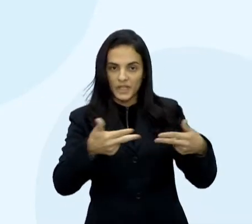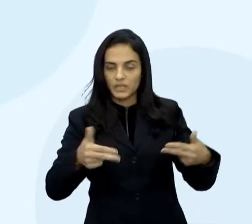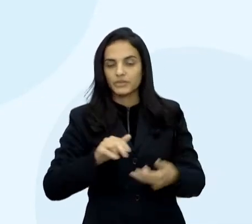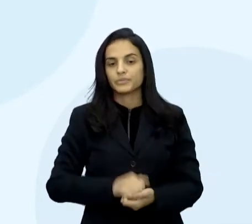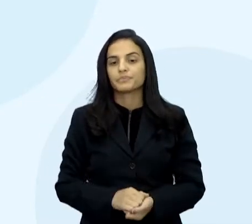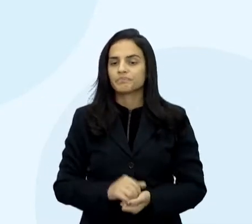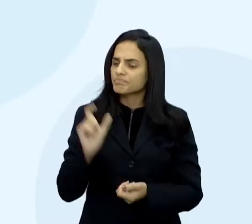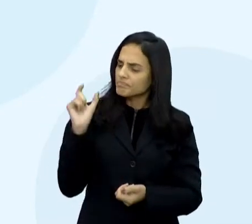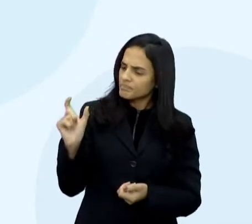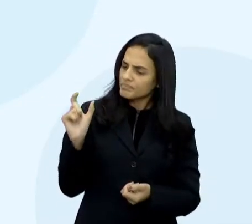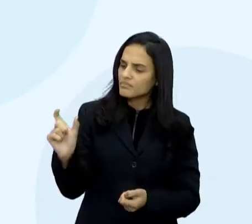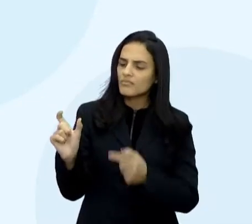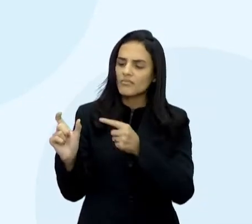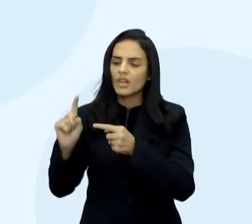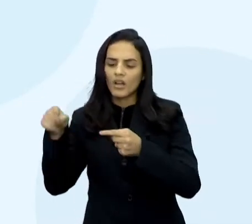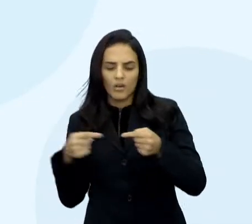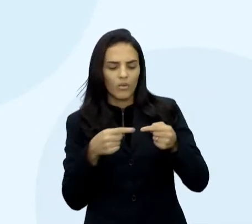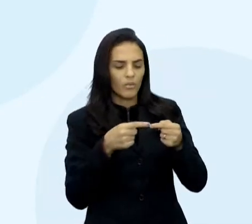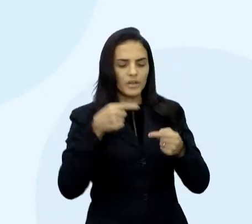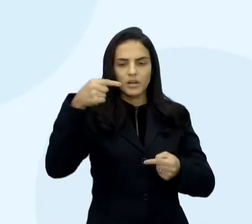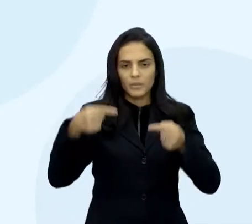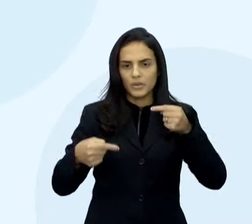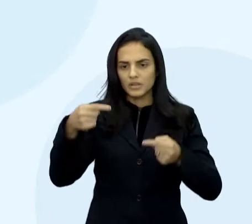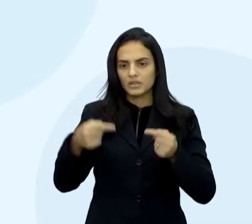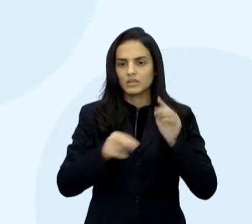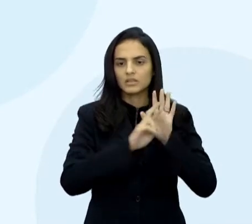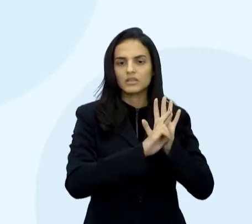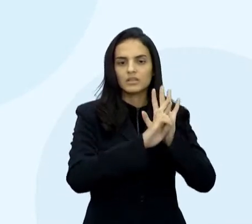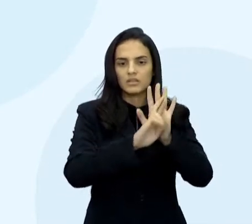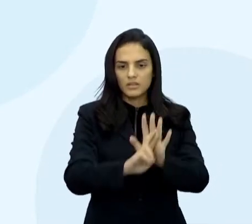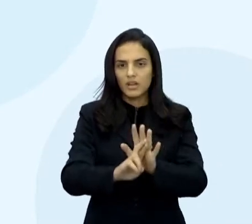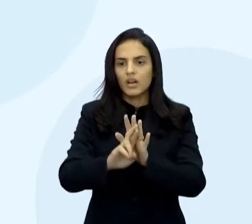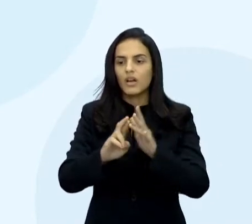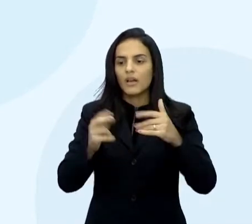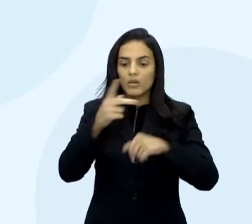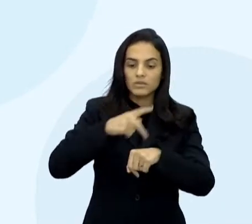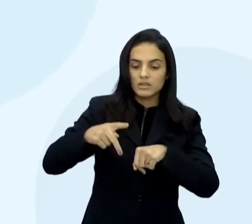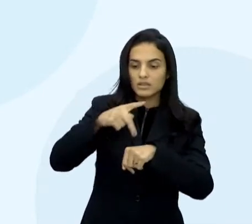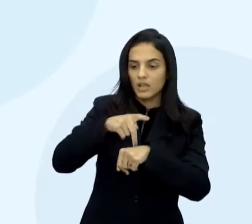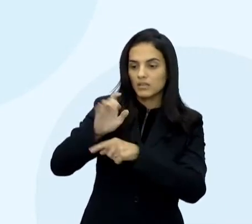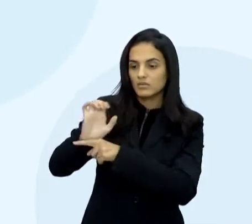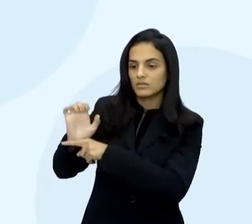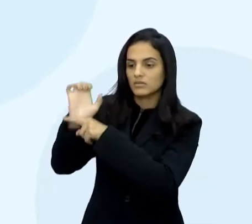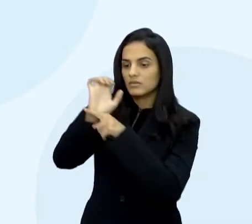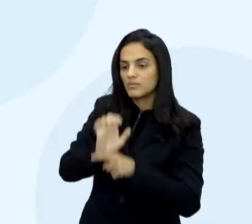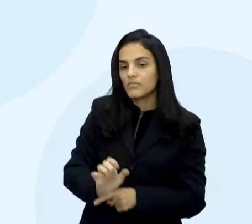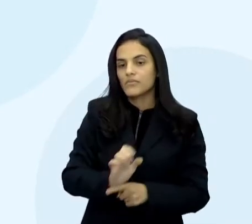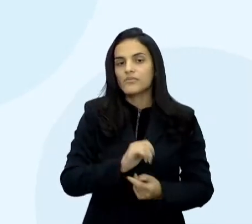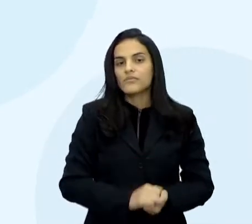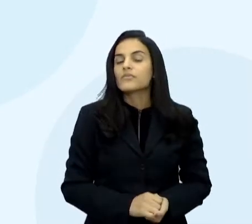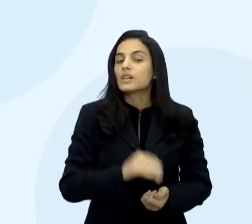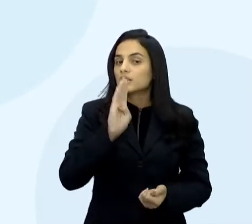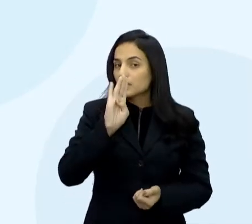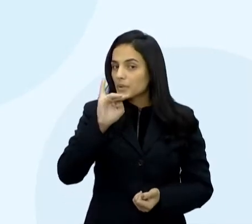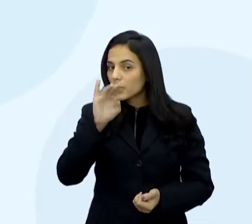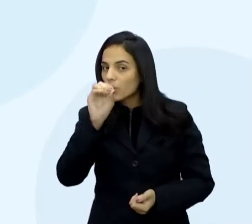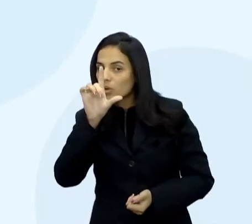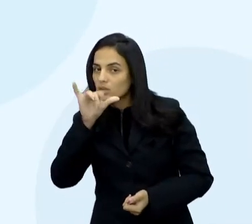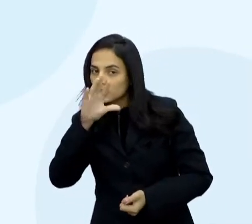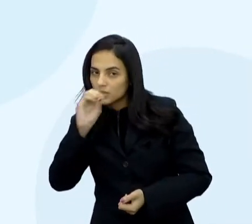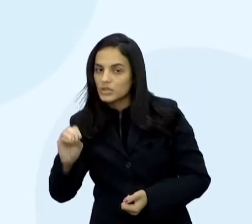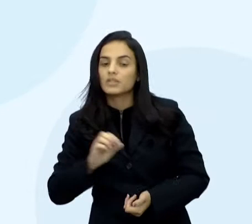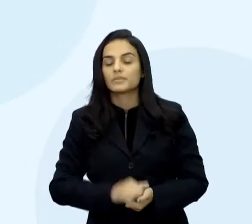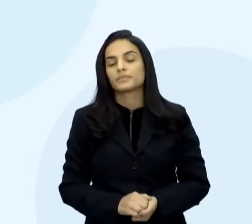O termo é empregado na política referente ao Estado-nação, por exemplo, e na biologia, área